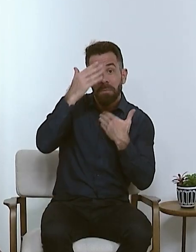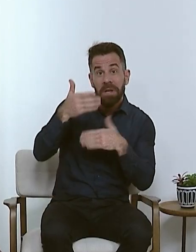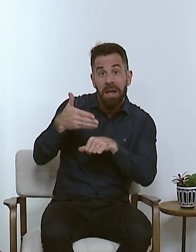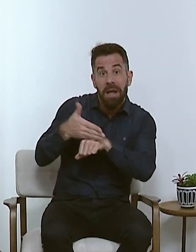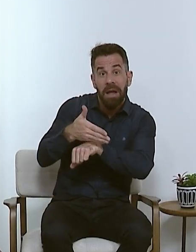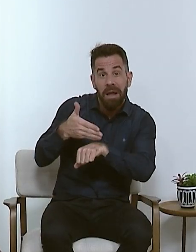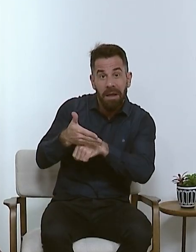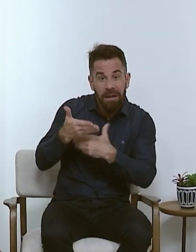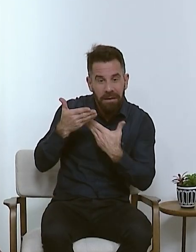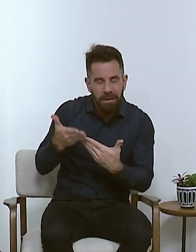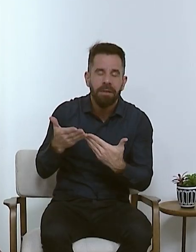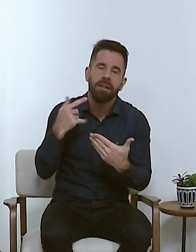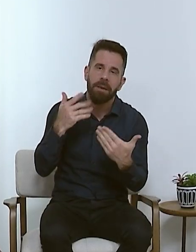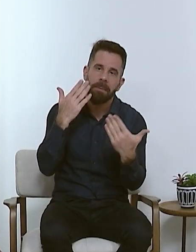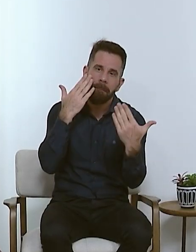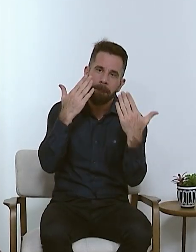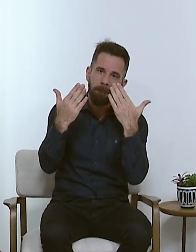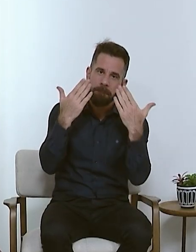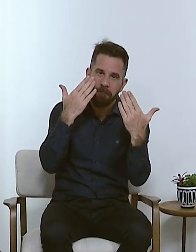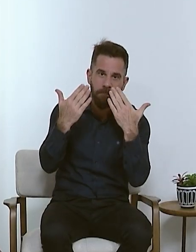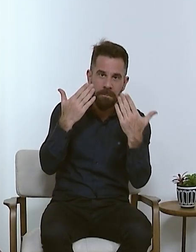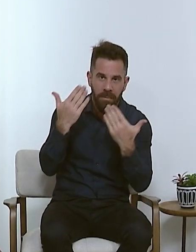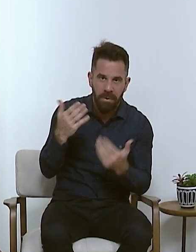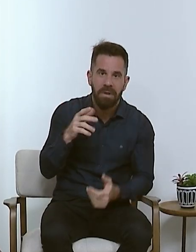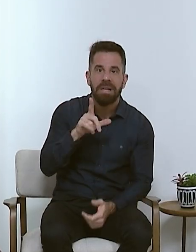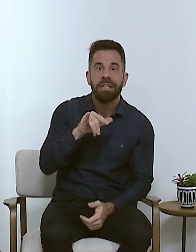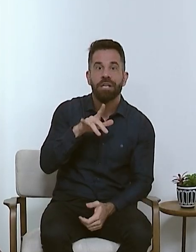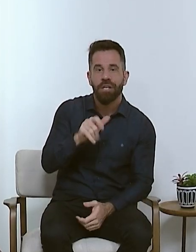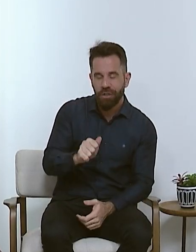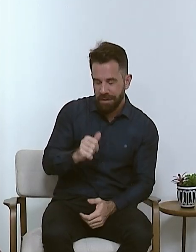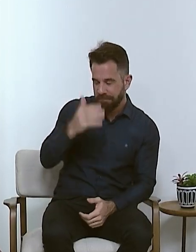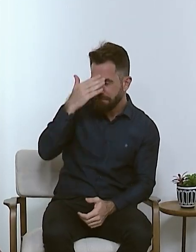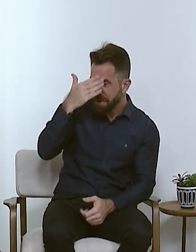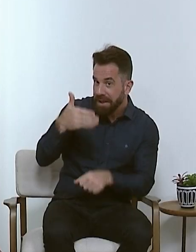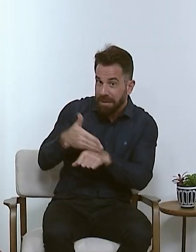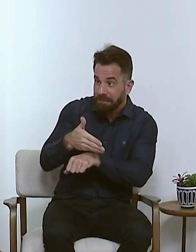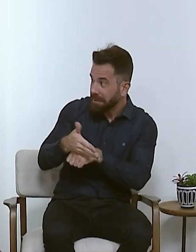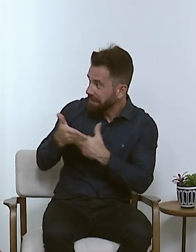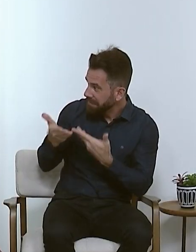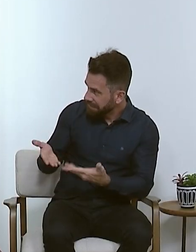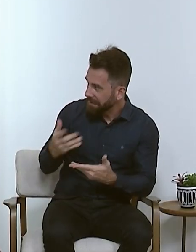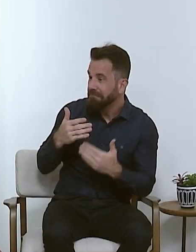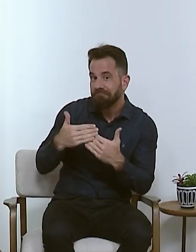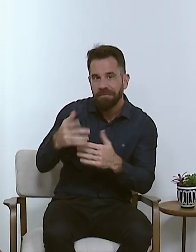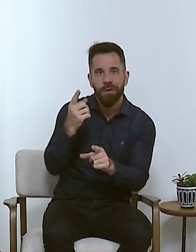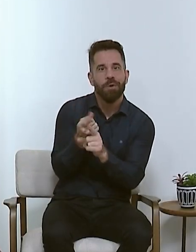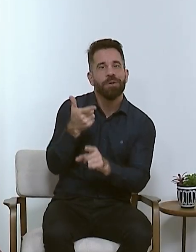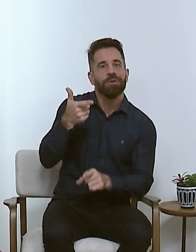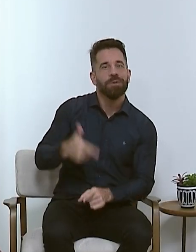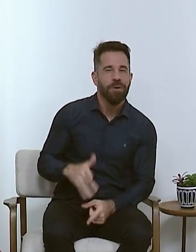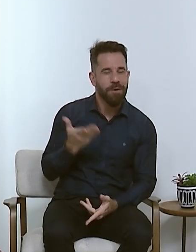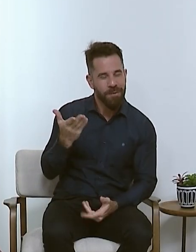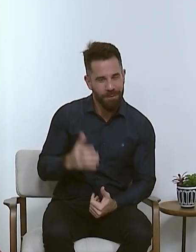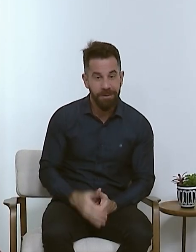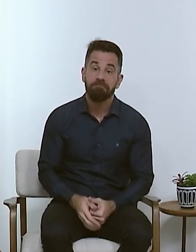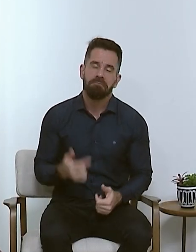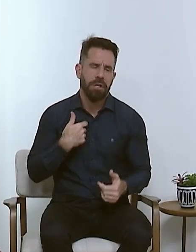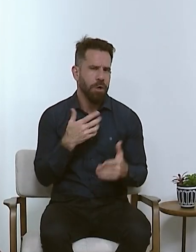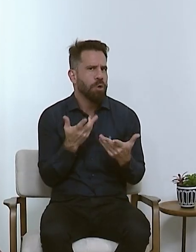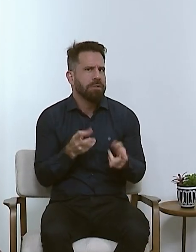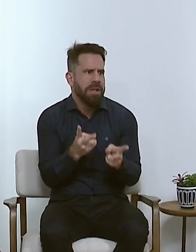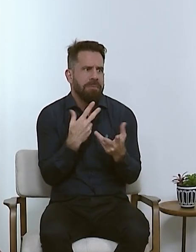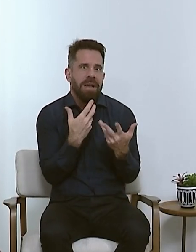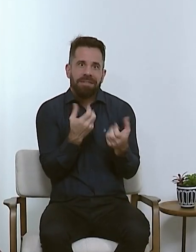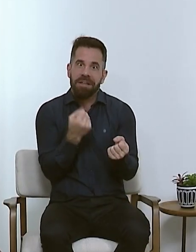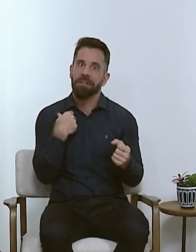com a psicóloga comportamental Lígia Boucarin. Muito obrigada. Espero que a gente possa conversar em outro momento. Com certeza. Vou sempre estar aceitando. Podem